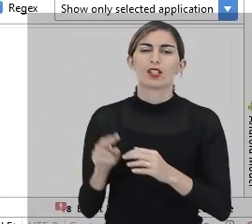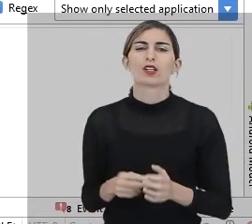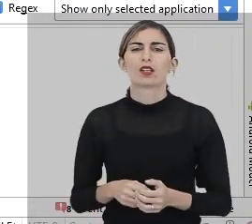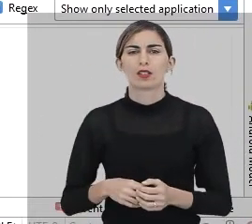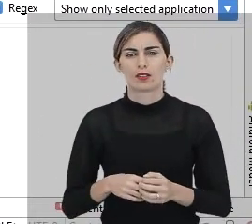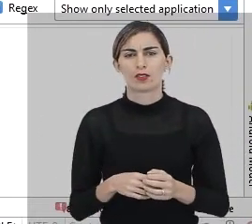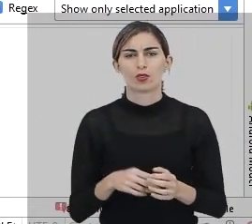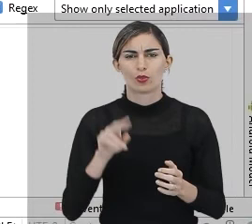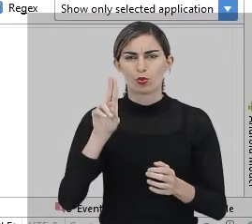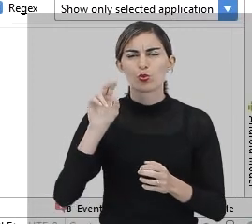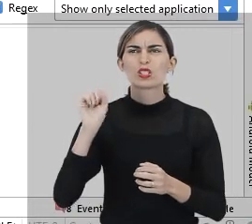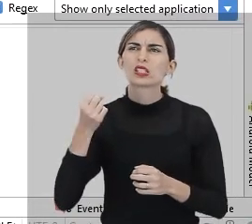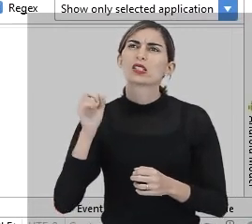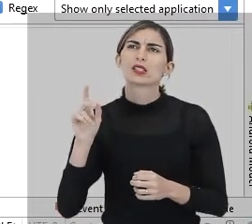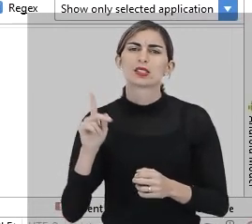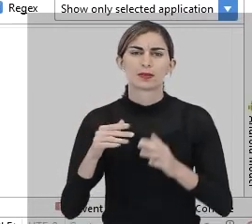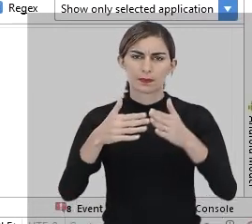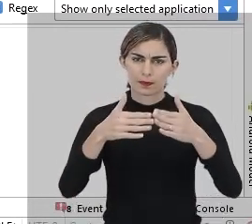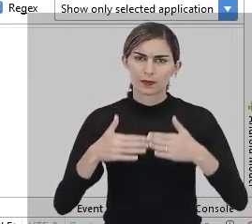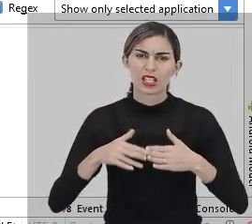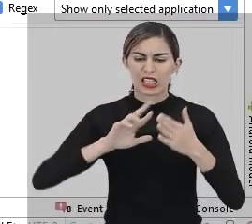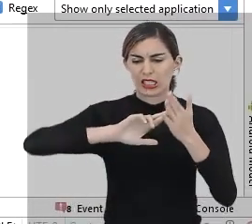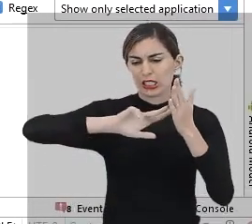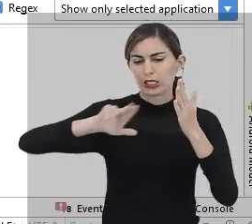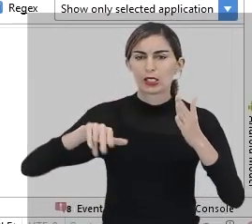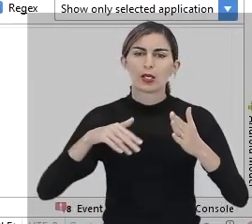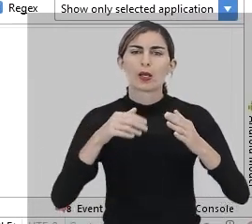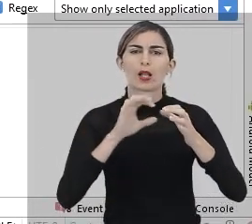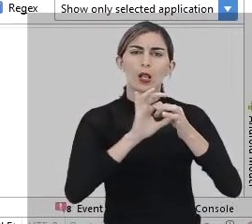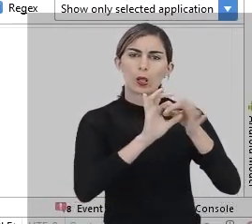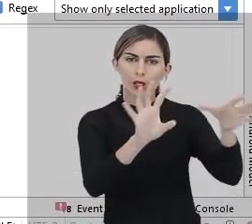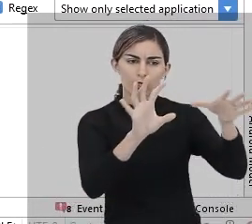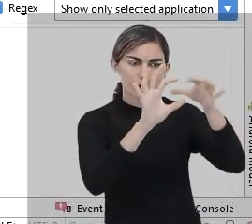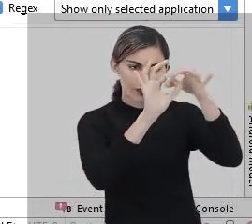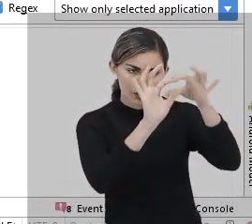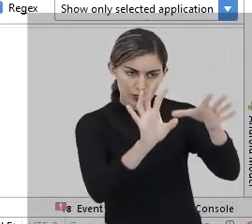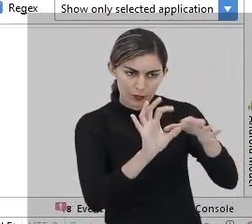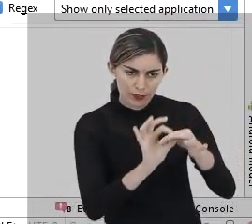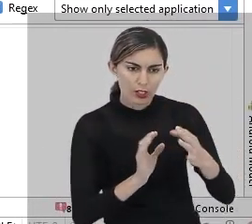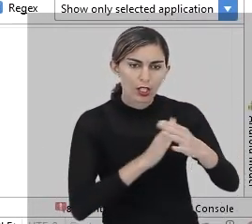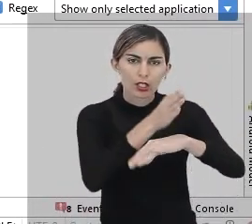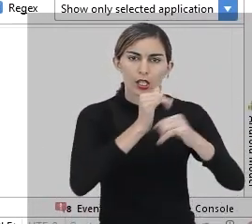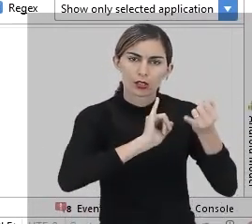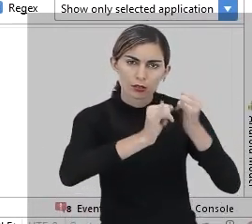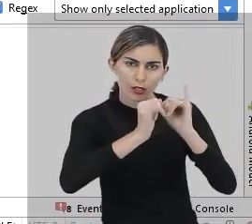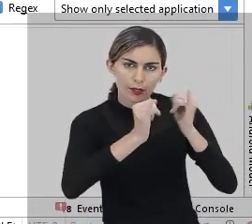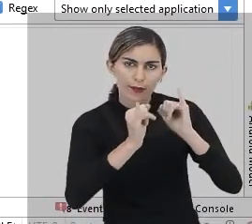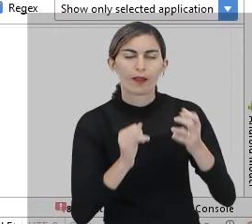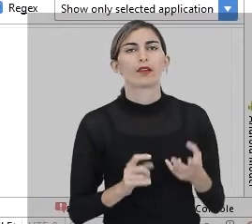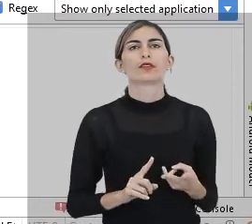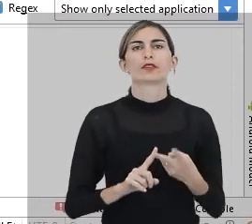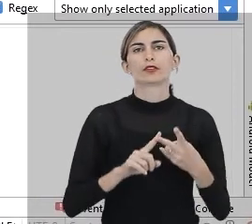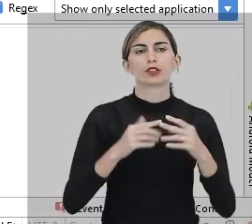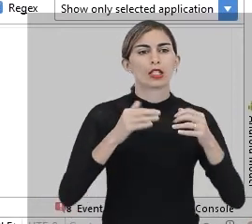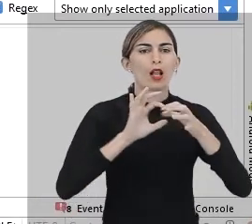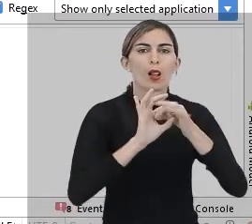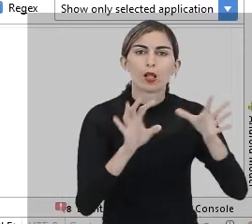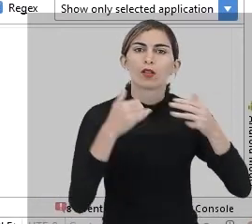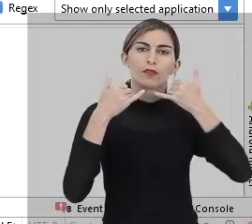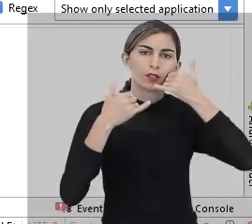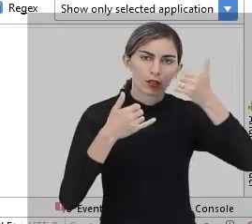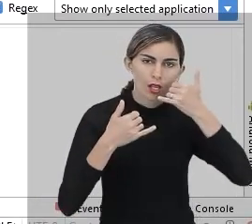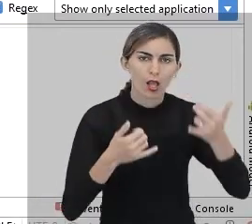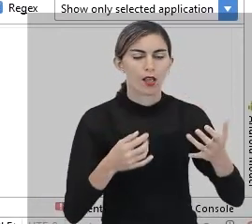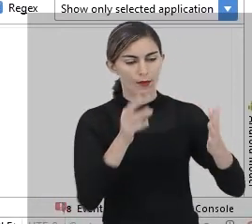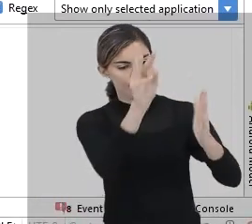Users Permission, e aqui você pode ter vários tipos de permissão. Permissão de acesso à internet, você tem que adicionar aqui. Permissão de ligação, você tem que